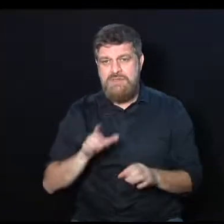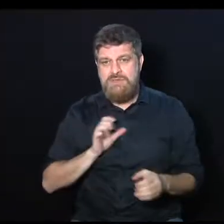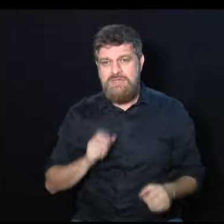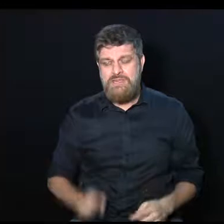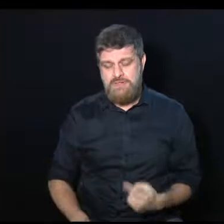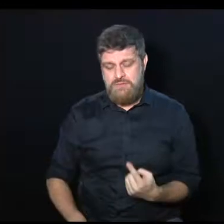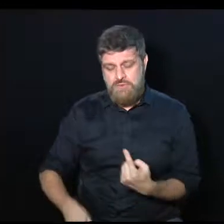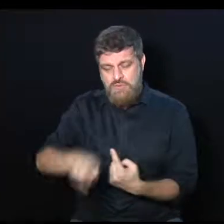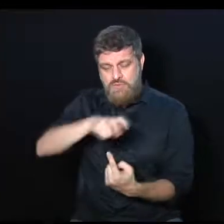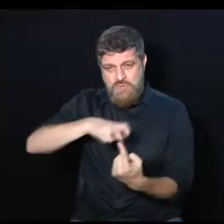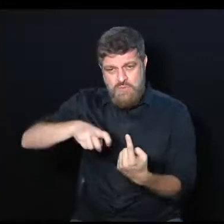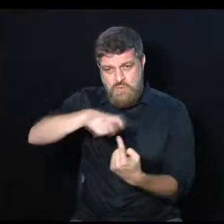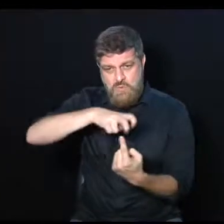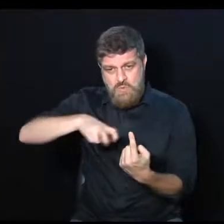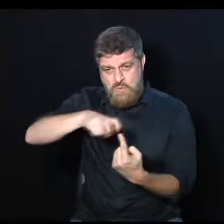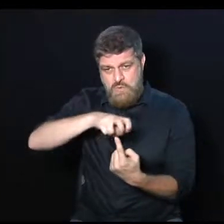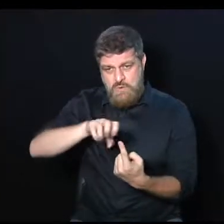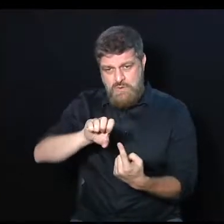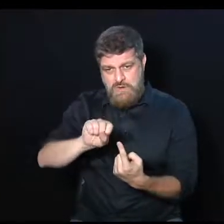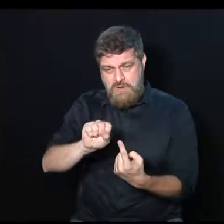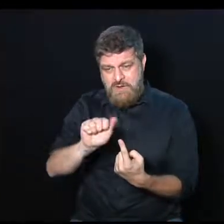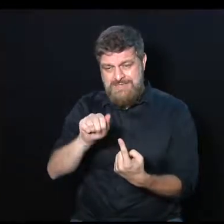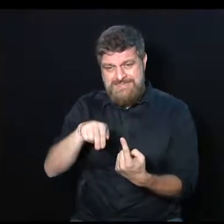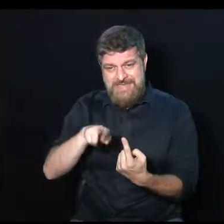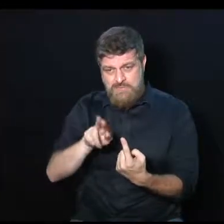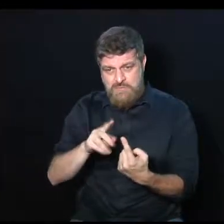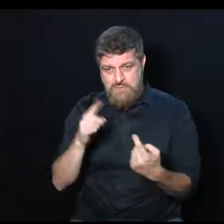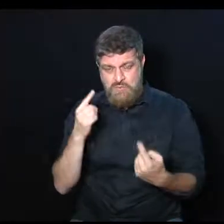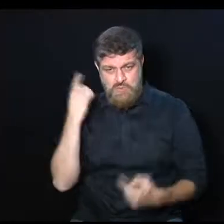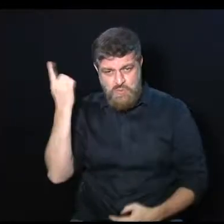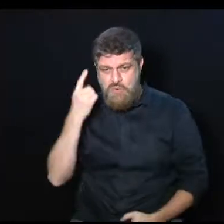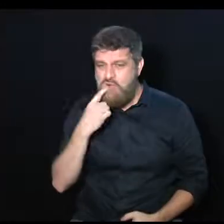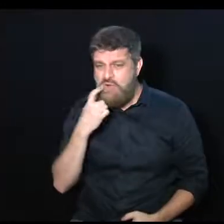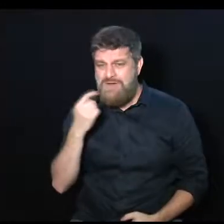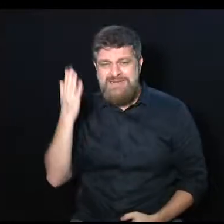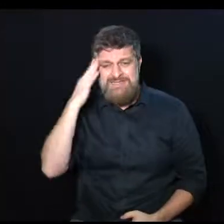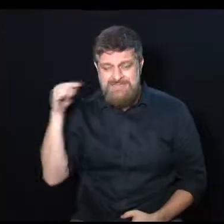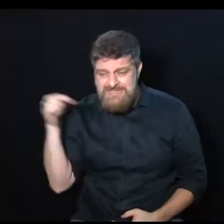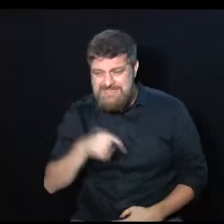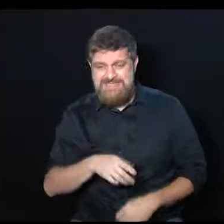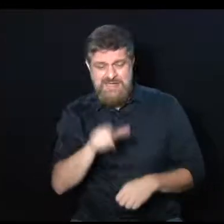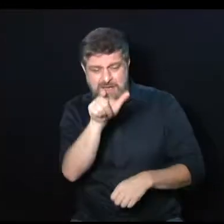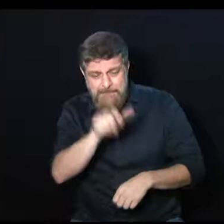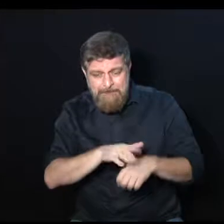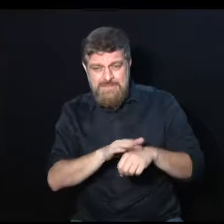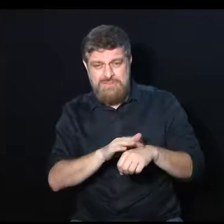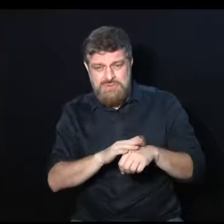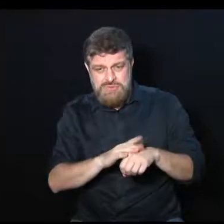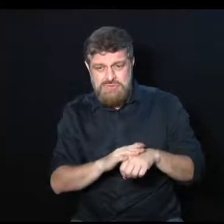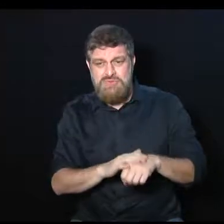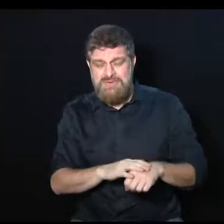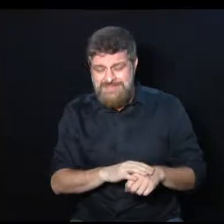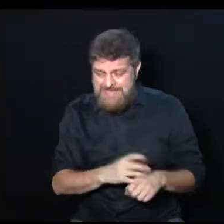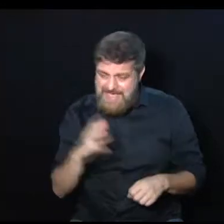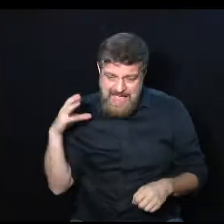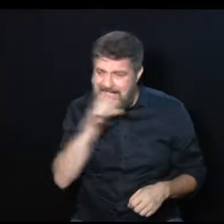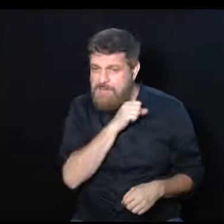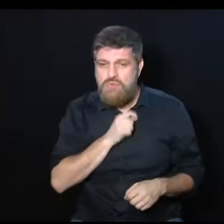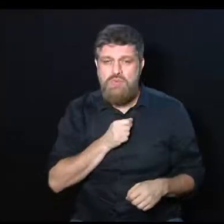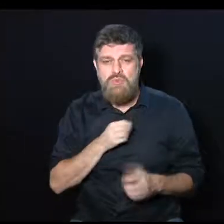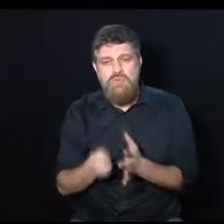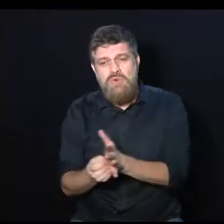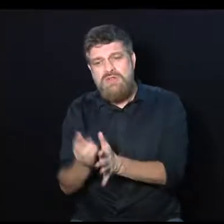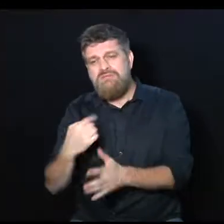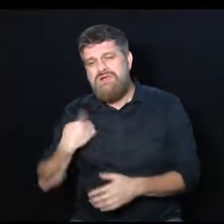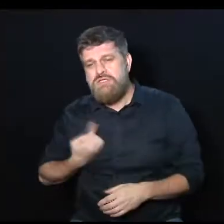SAMU. Muitas vezes os pacientes, você tem que saber se é um doente grave, não é um doente grave, se ele tem que ser encaminhado para um serviço referenciado, ou muitas vezes